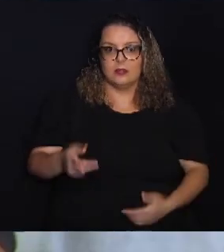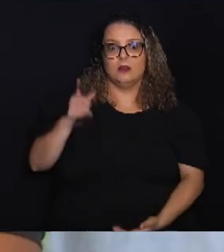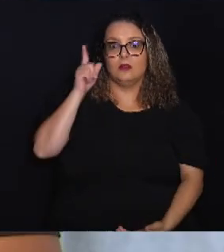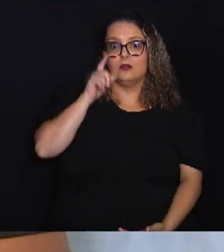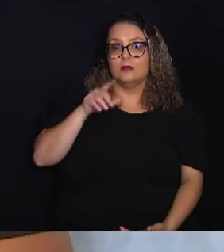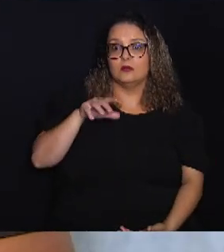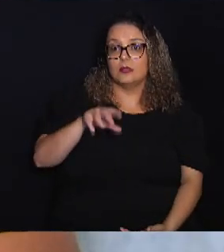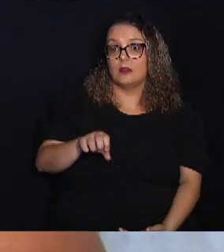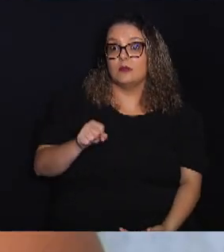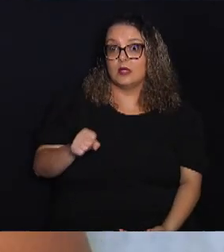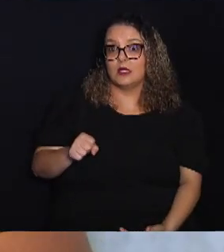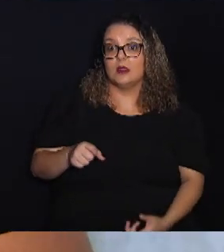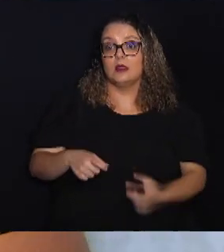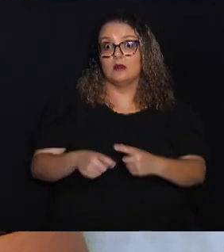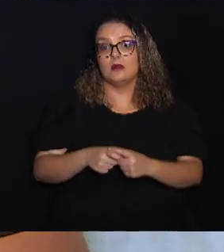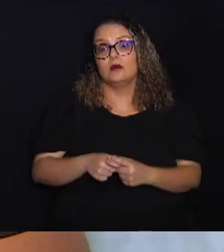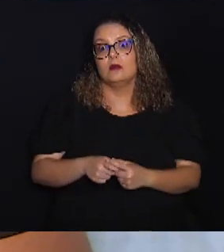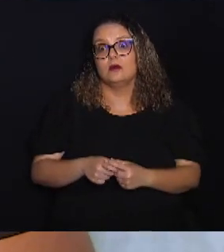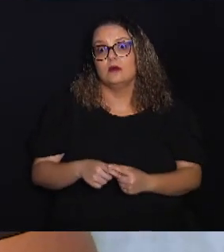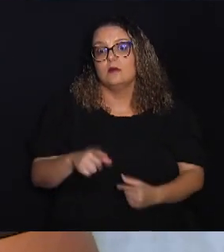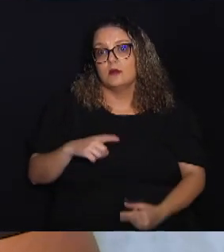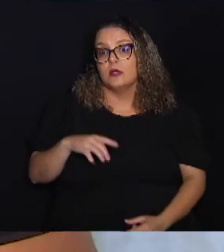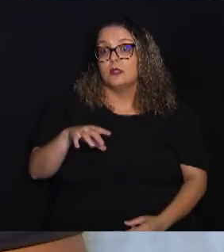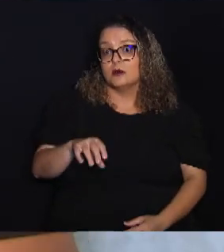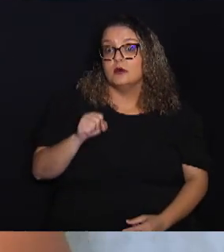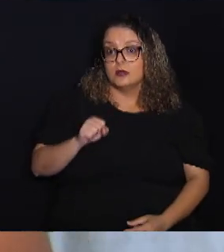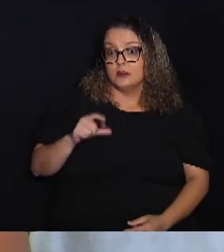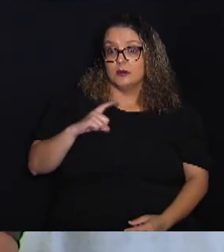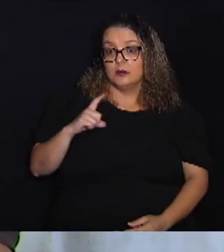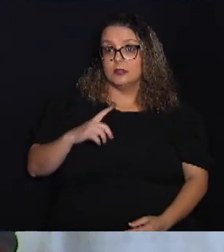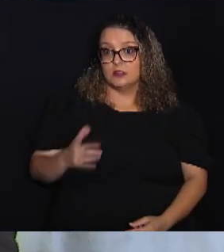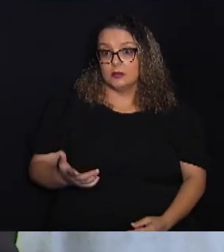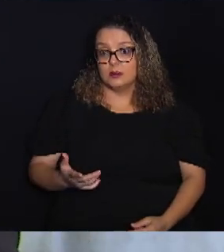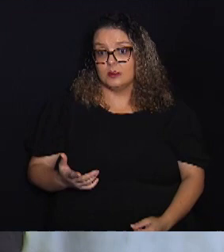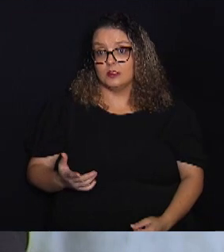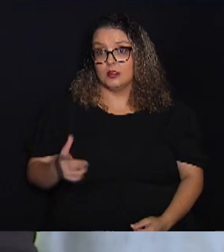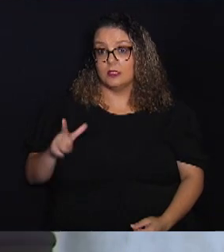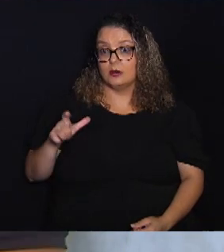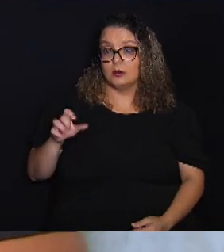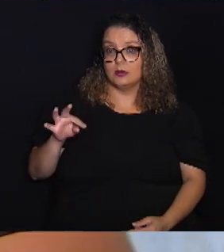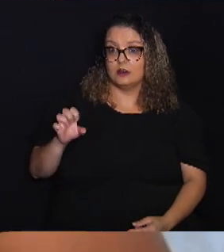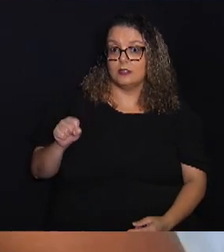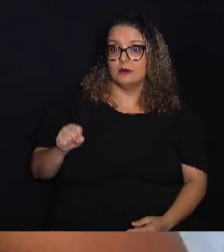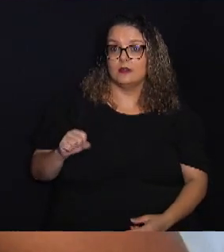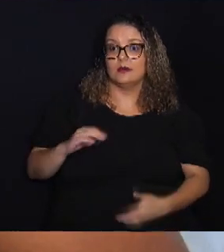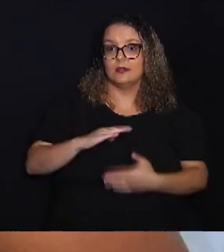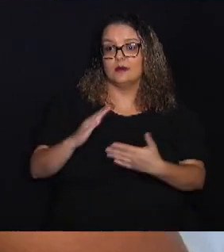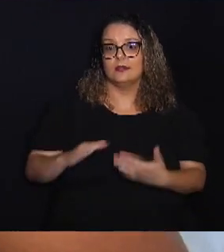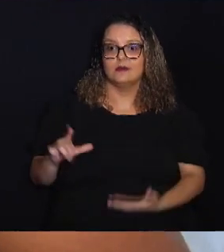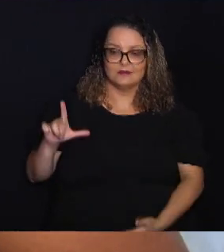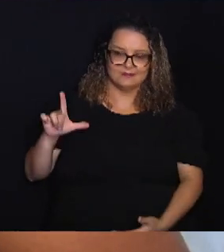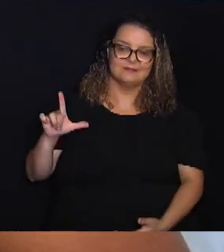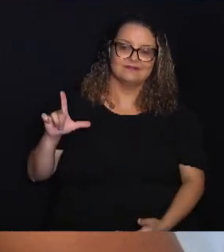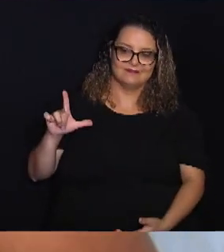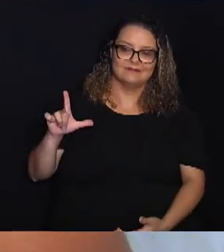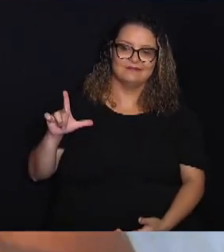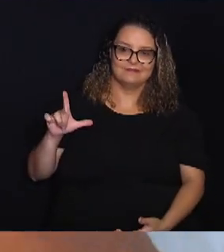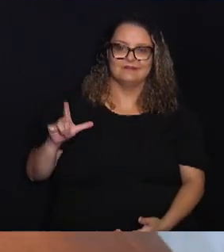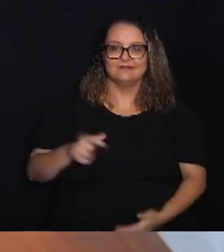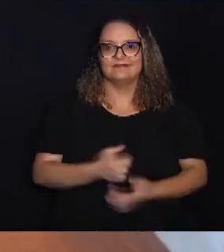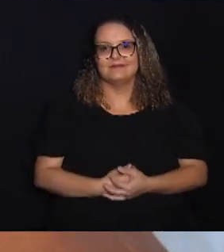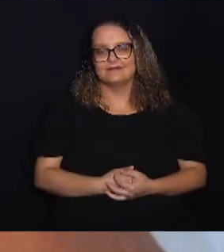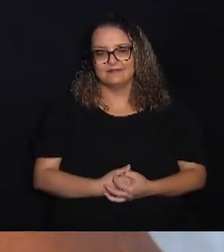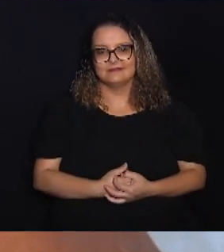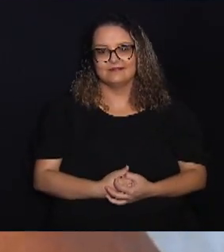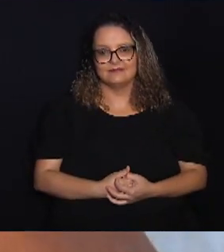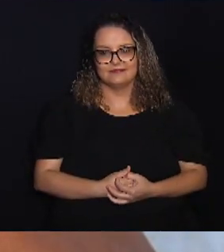no Rafael, eu não consegui mais pegar a bola. Mas eu tenho possibilidade de pegar. Então se joga o let. Em libras, é o